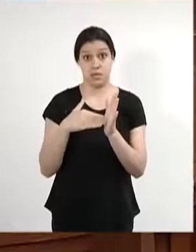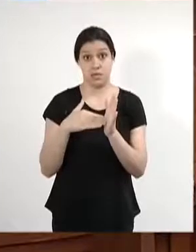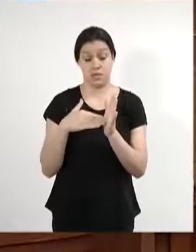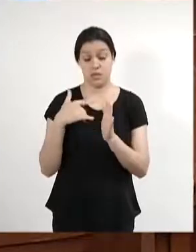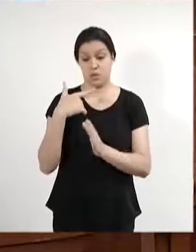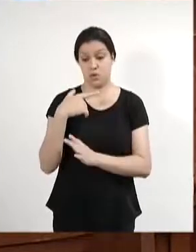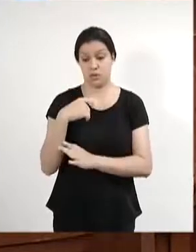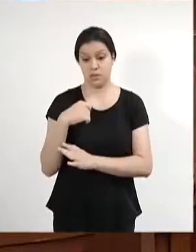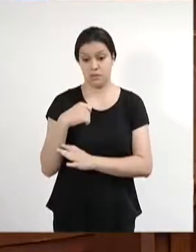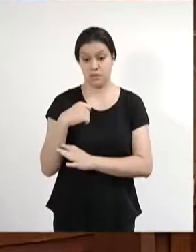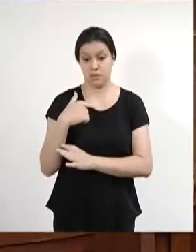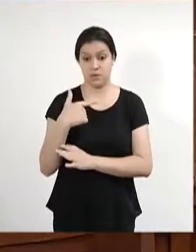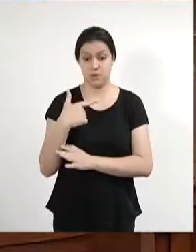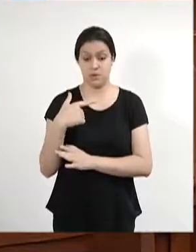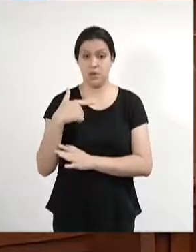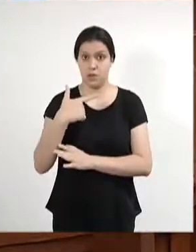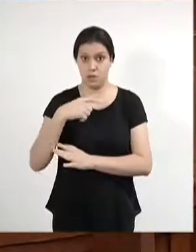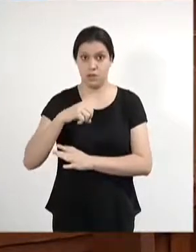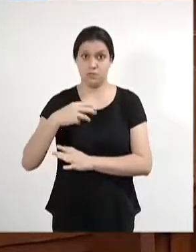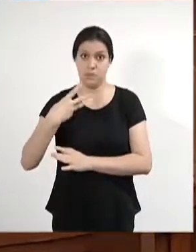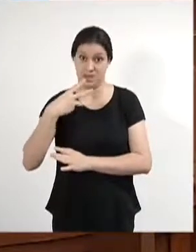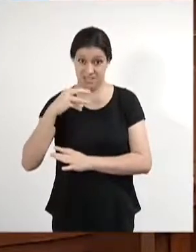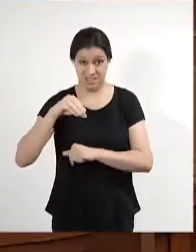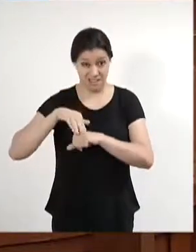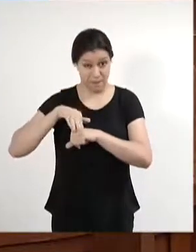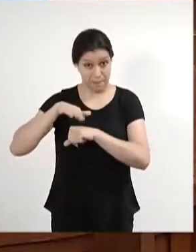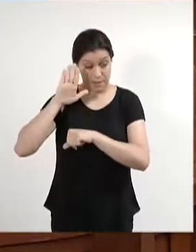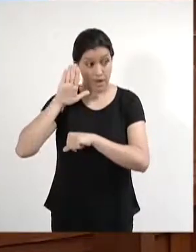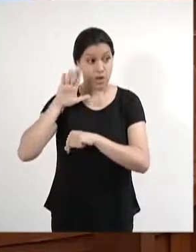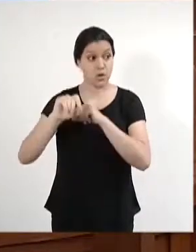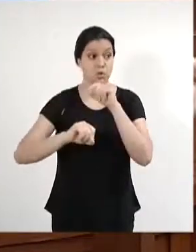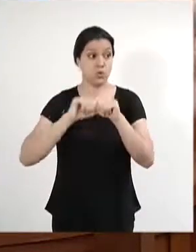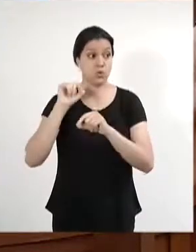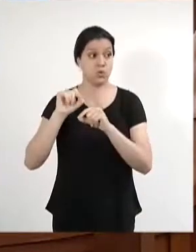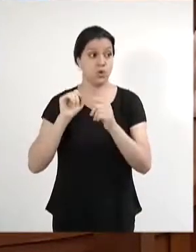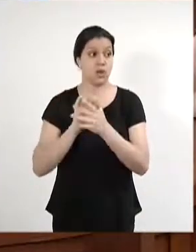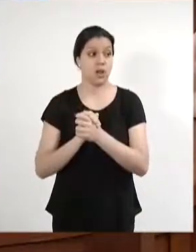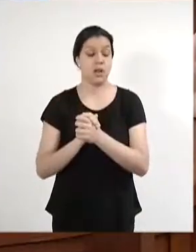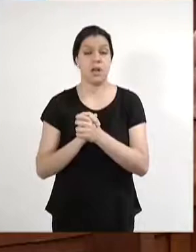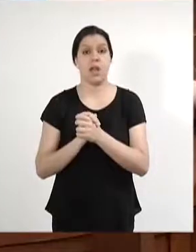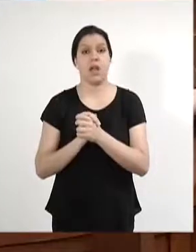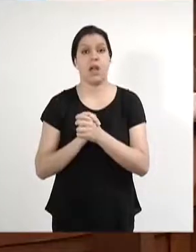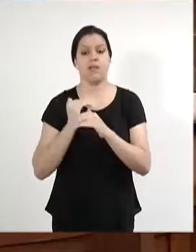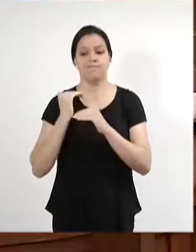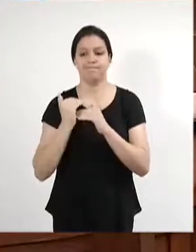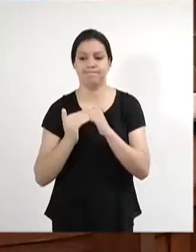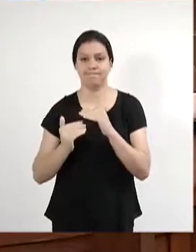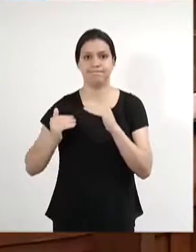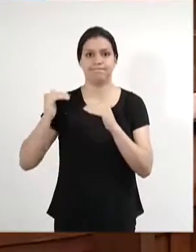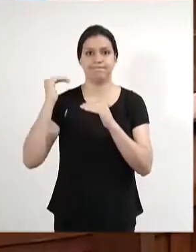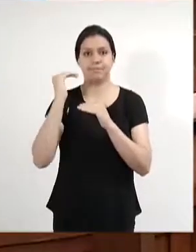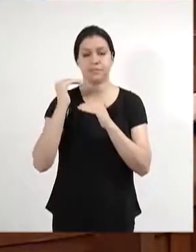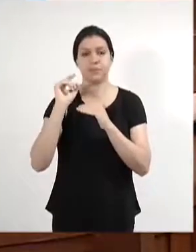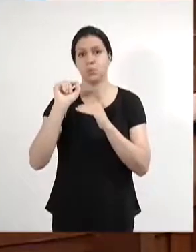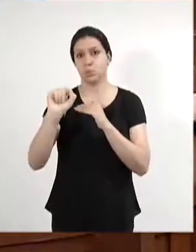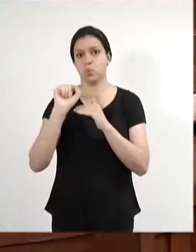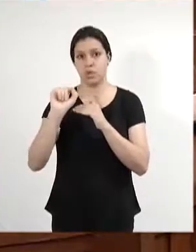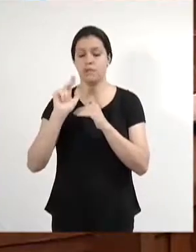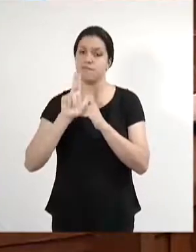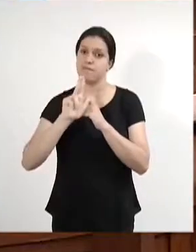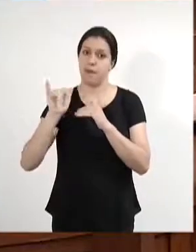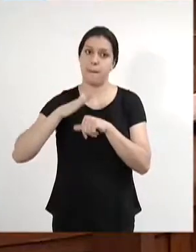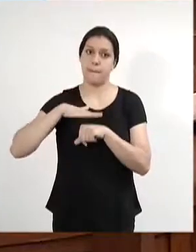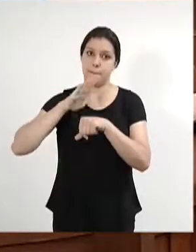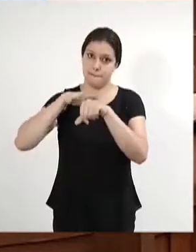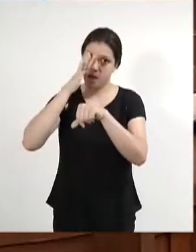nós começaremos a entrar dentro de uma outra fase do nosso estado, que é onde nós